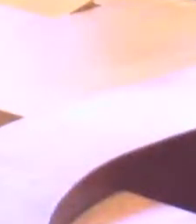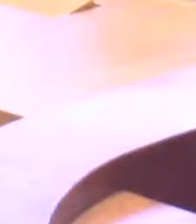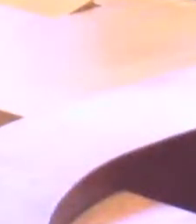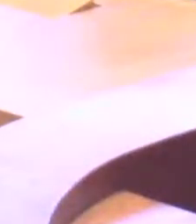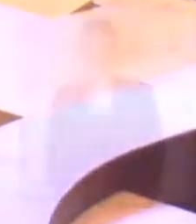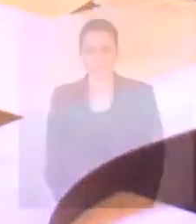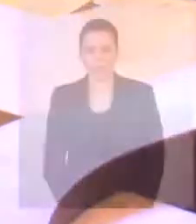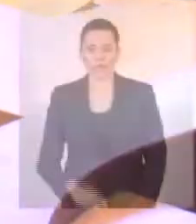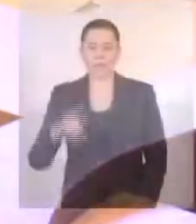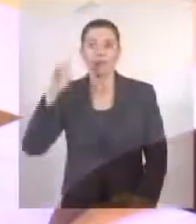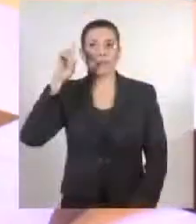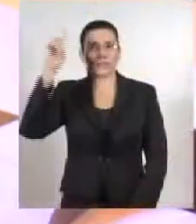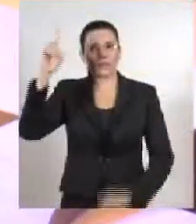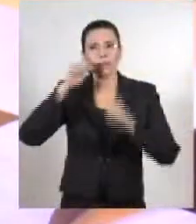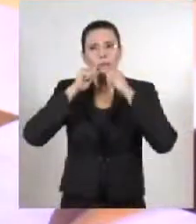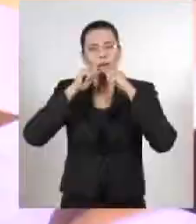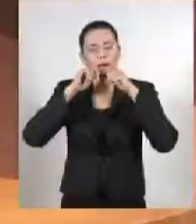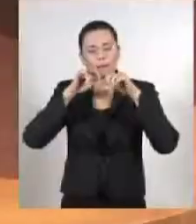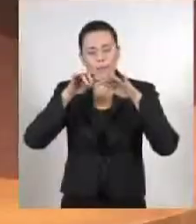Que Deus nos abençoe a todos.